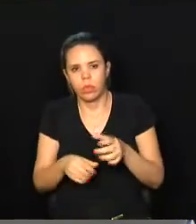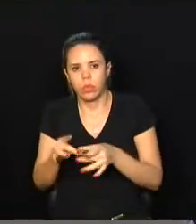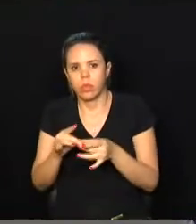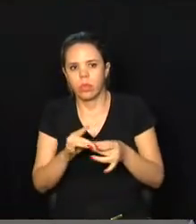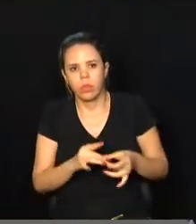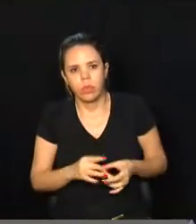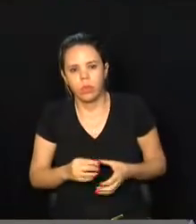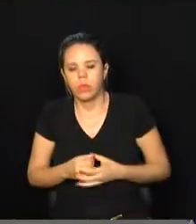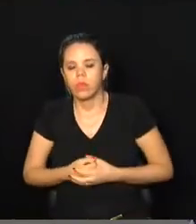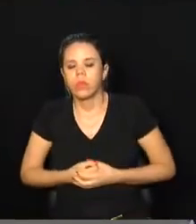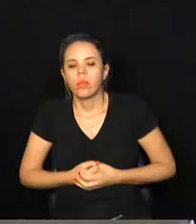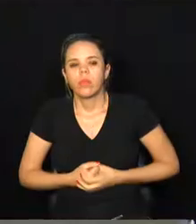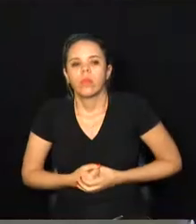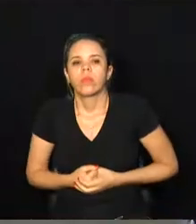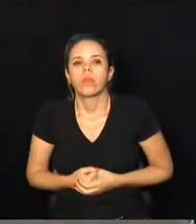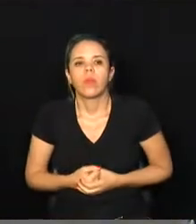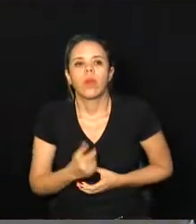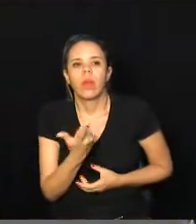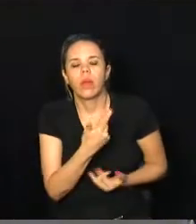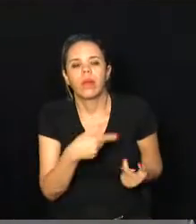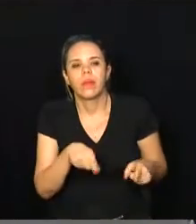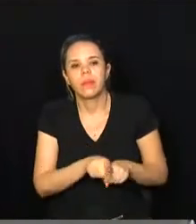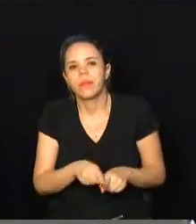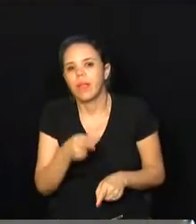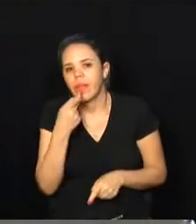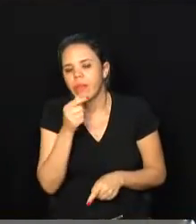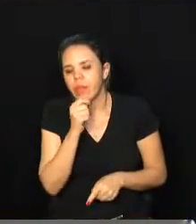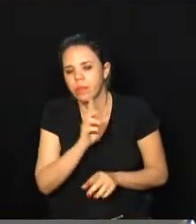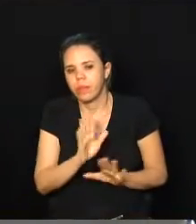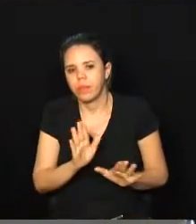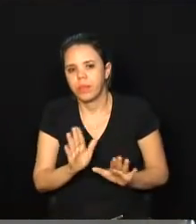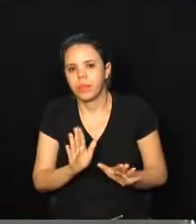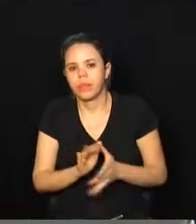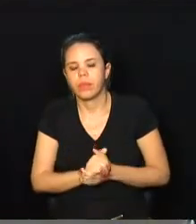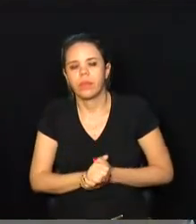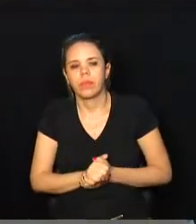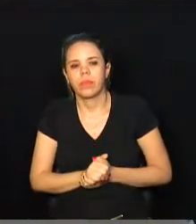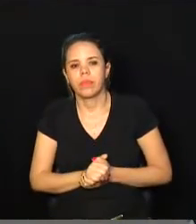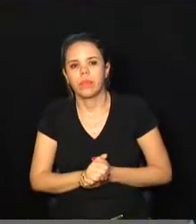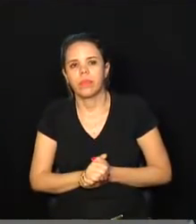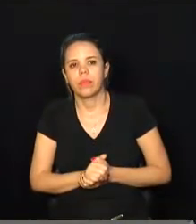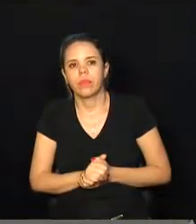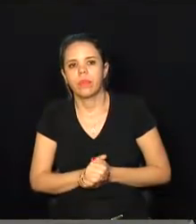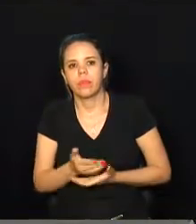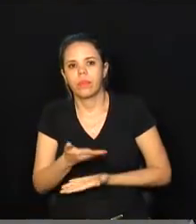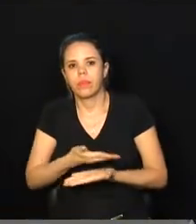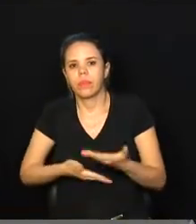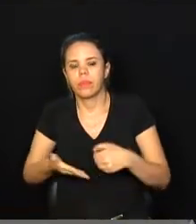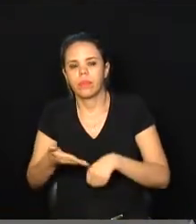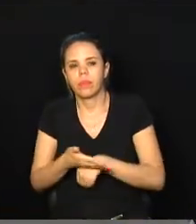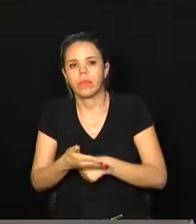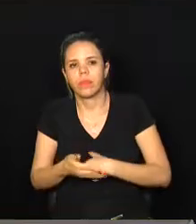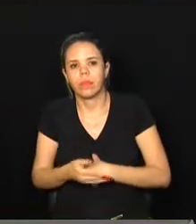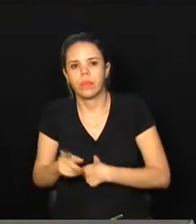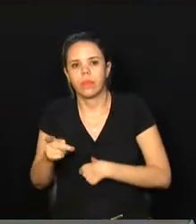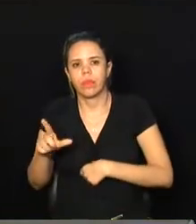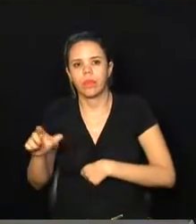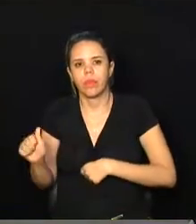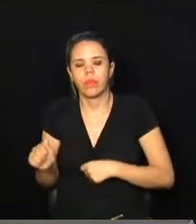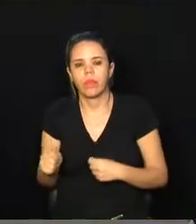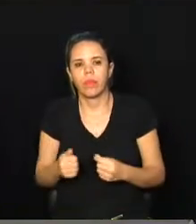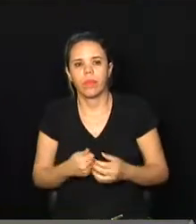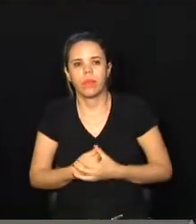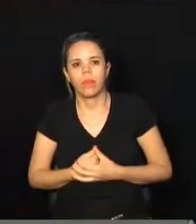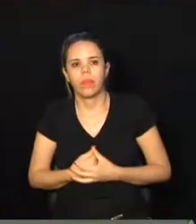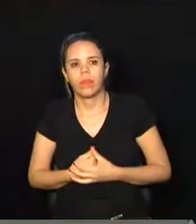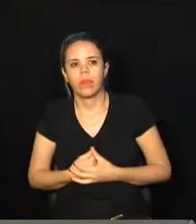conjunto. E outras demandas que eu não falei aqui para vocês e que o CAL estará envolvido. Paula. Bom,